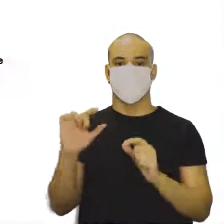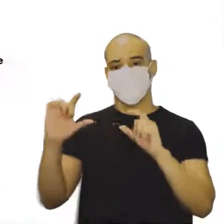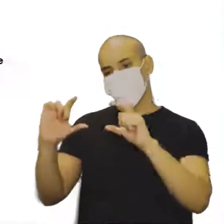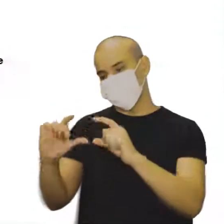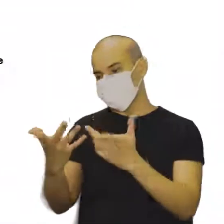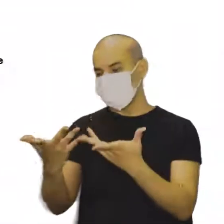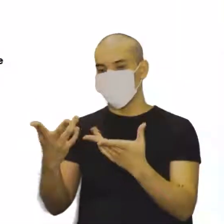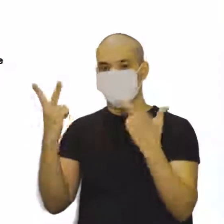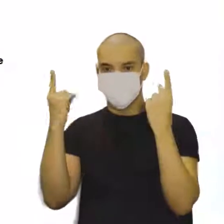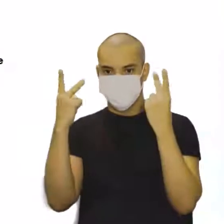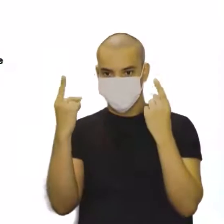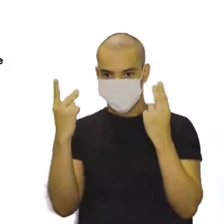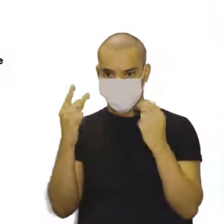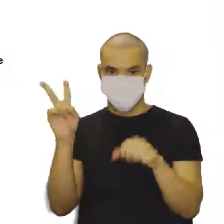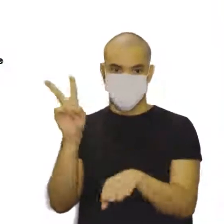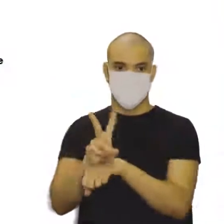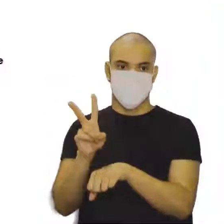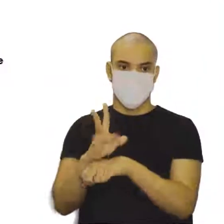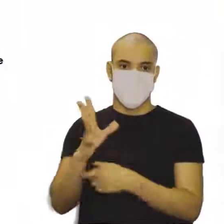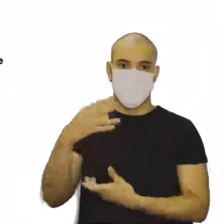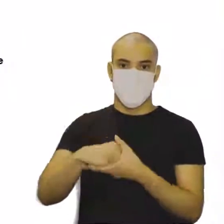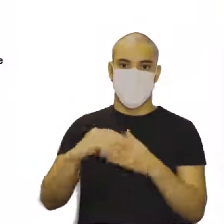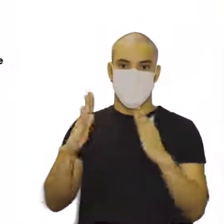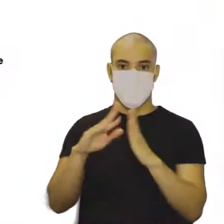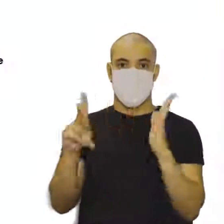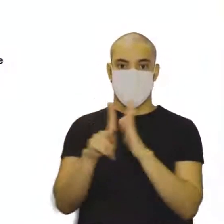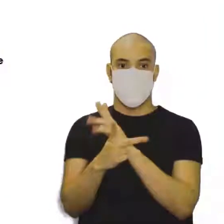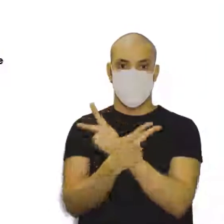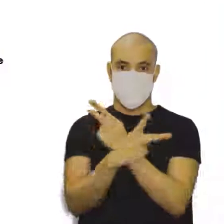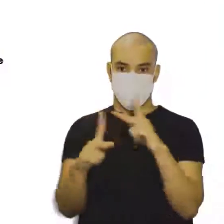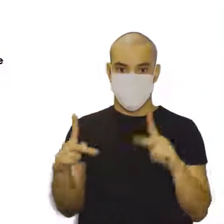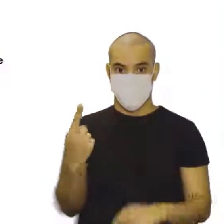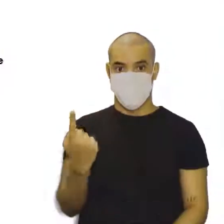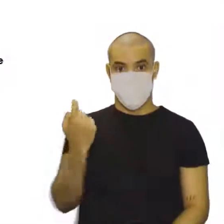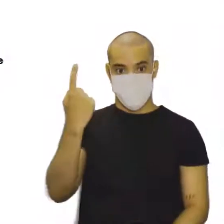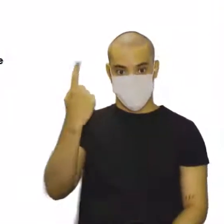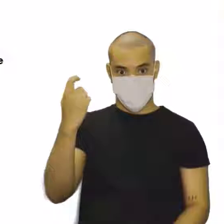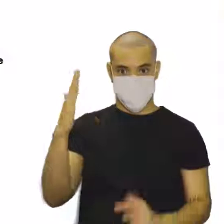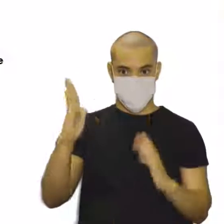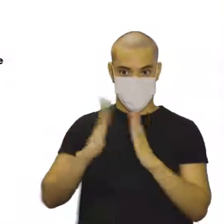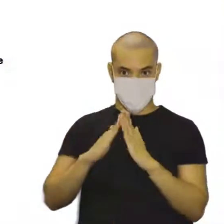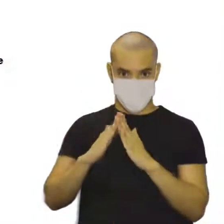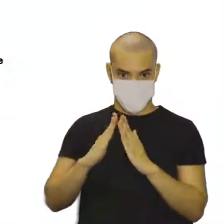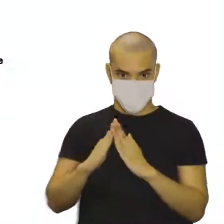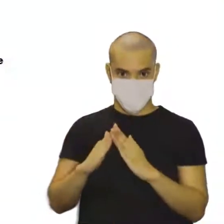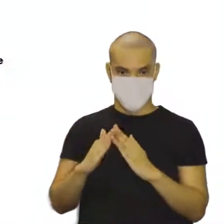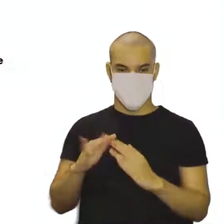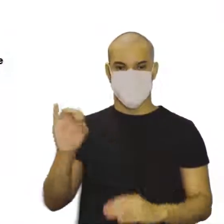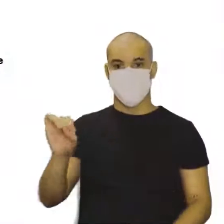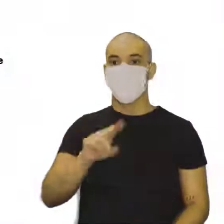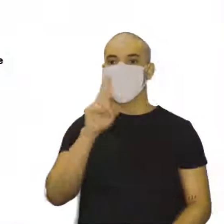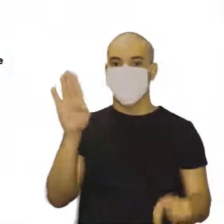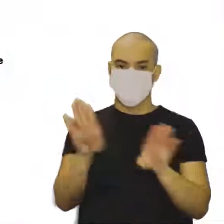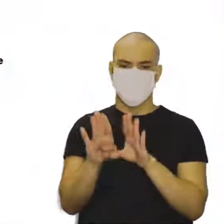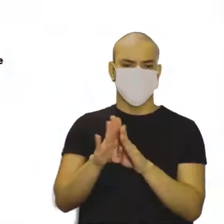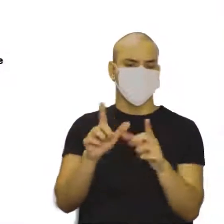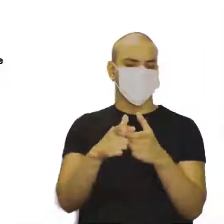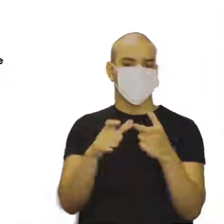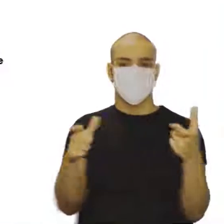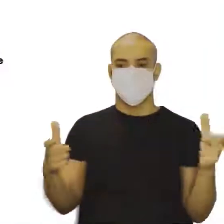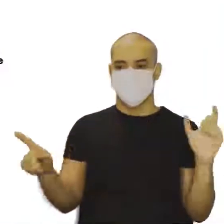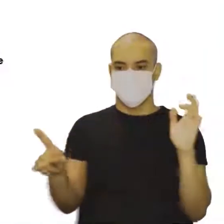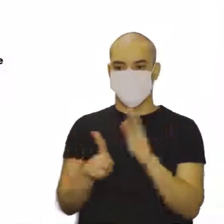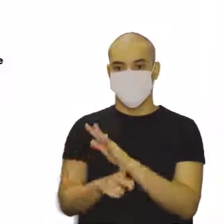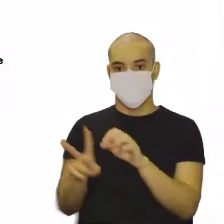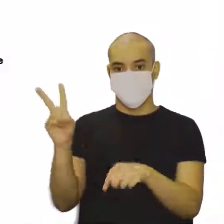pequenos dispositivos que protegem a instalação elétrica de uma única habitação, até grandes dispositivos